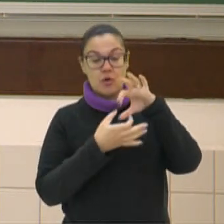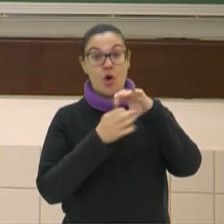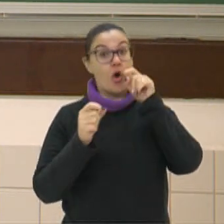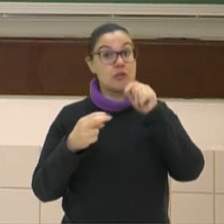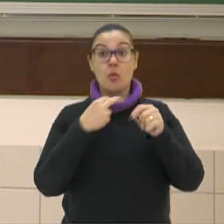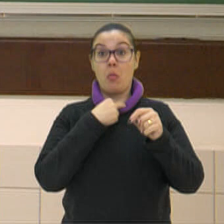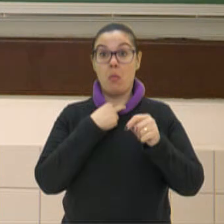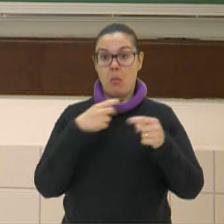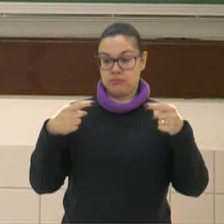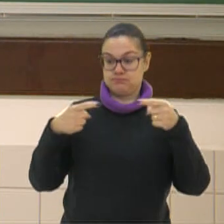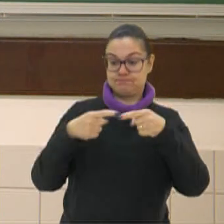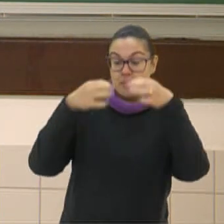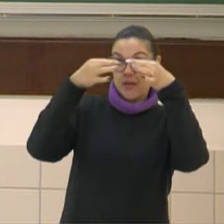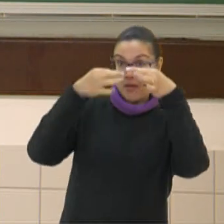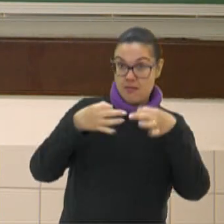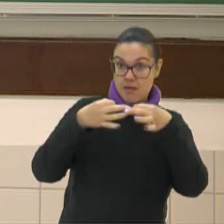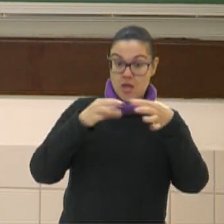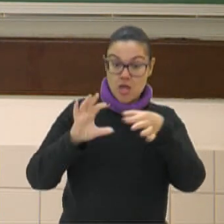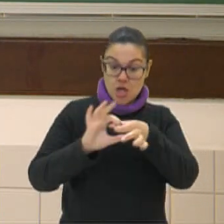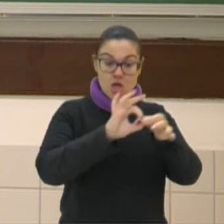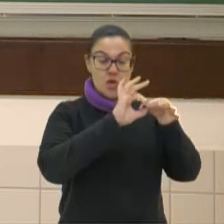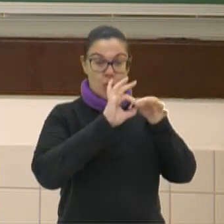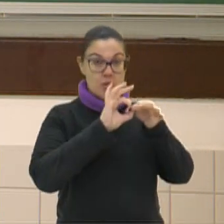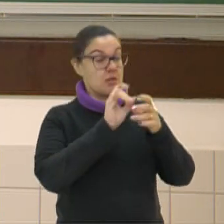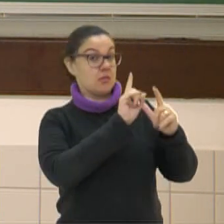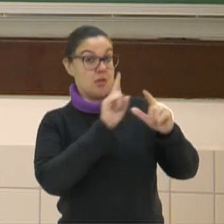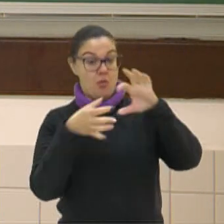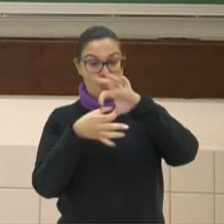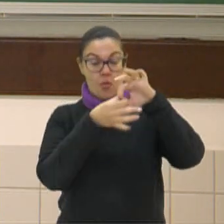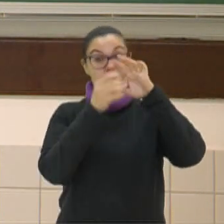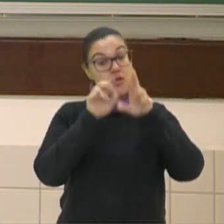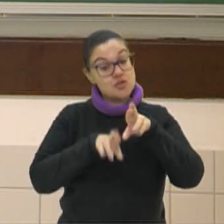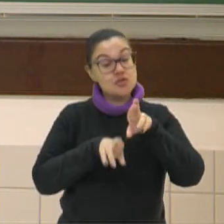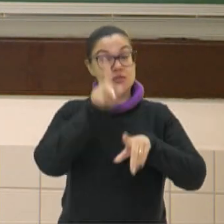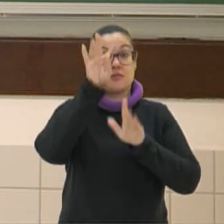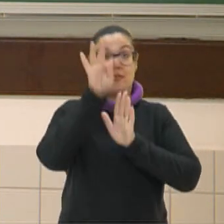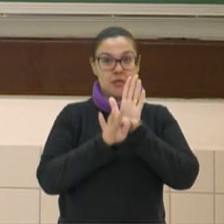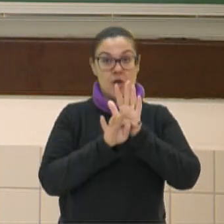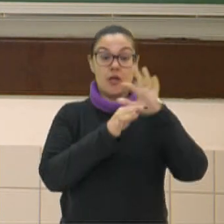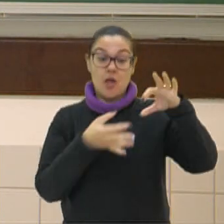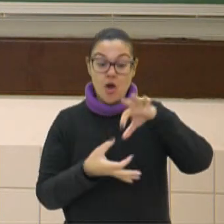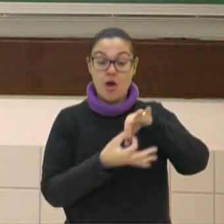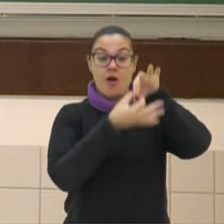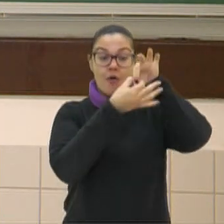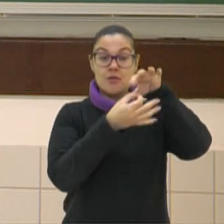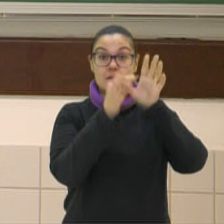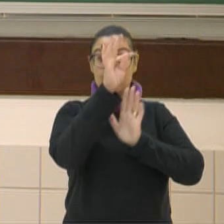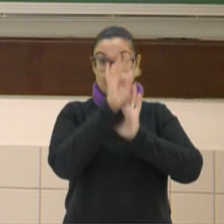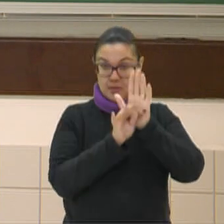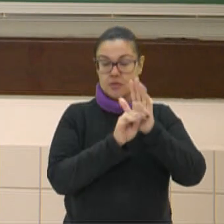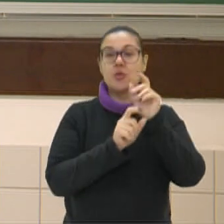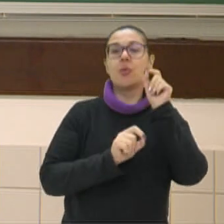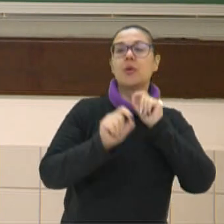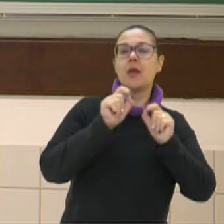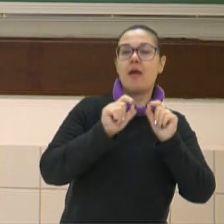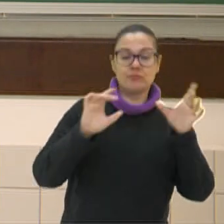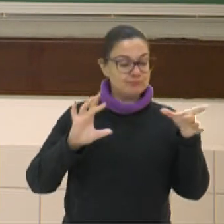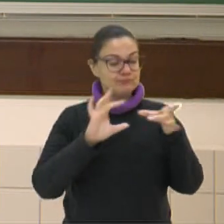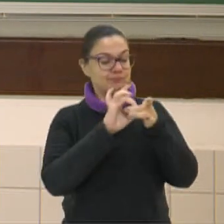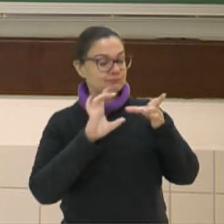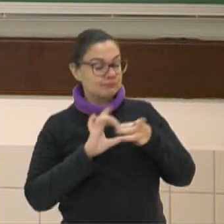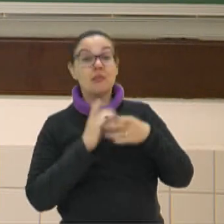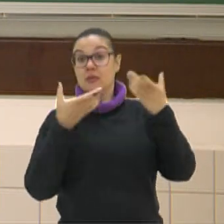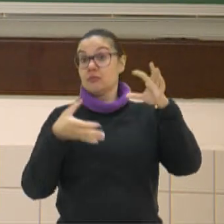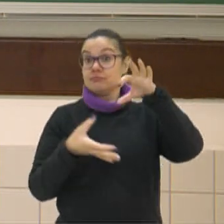com coesão. São coisas diferentes, embora trabalhem juntos ali dentro do texto. A coesão textual vai trabalhar, então, os elementos conectivos.